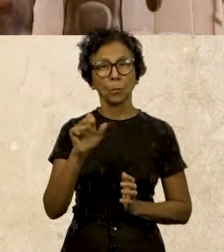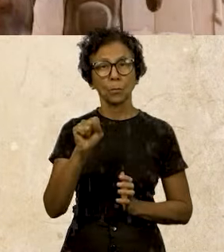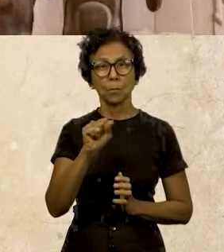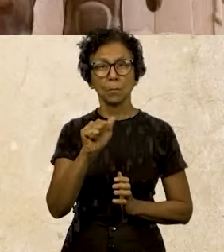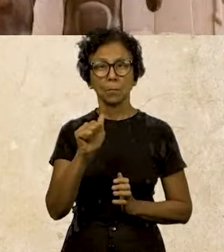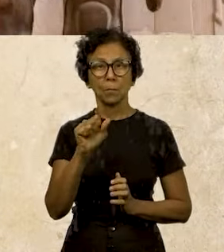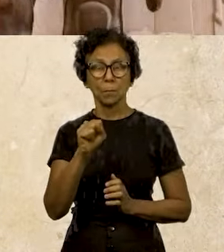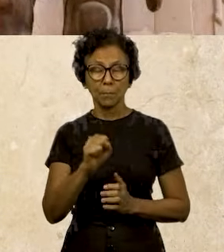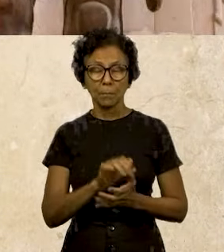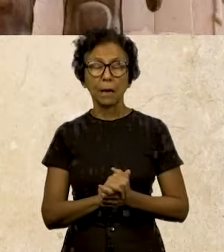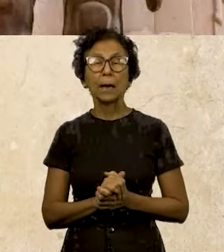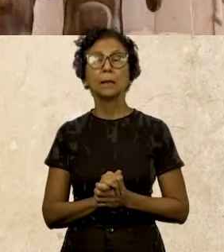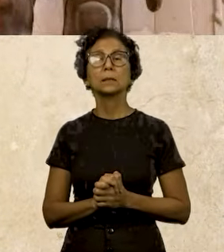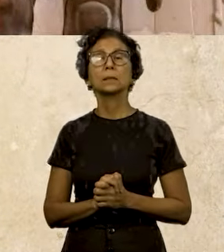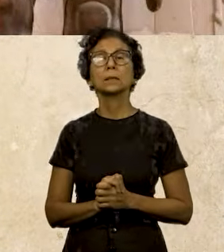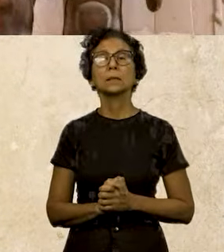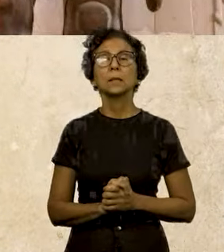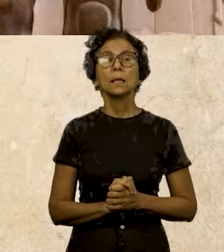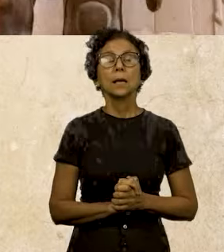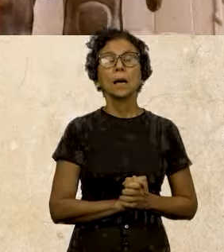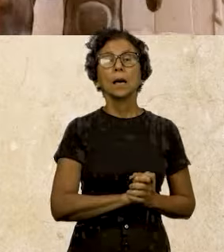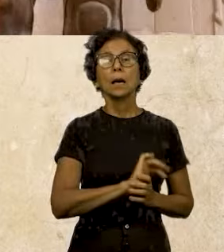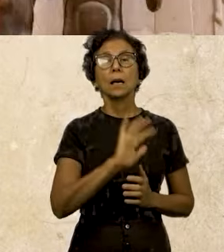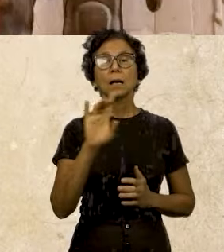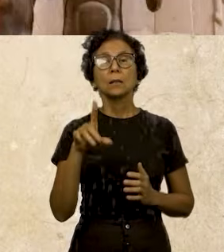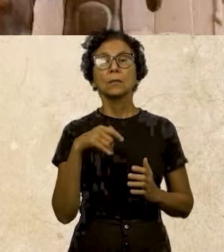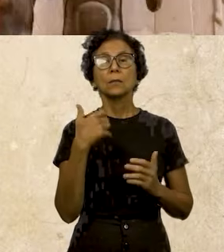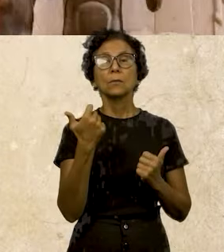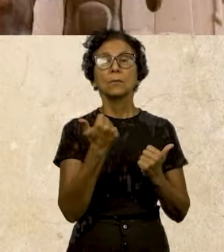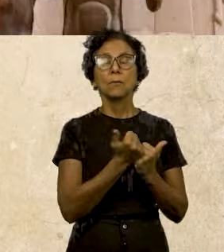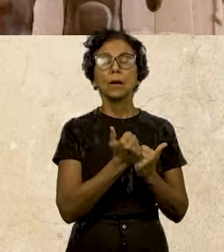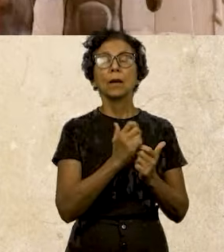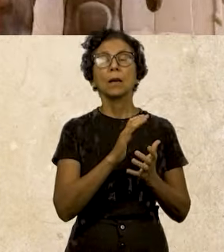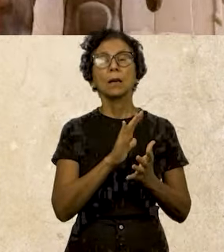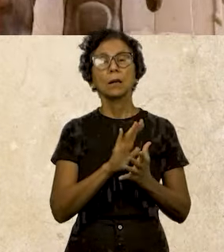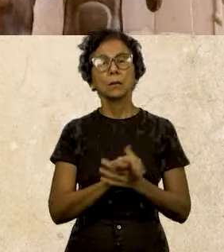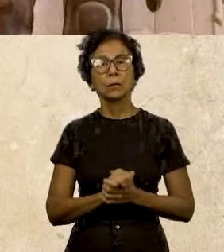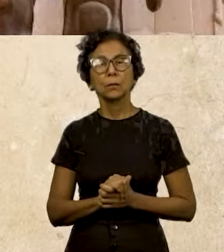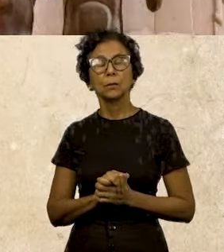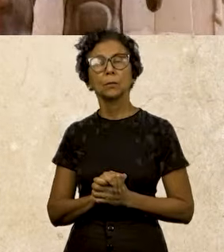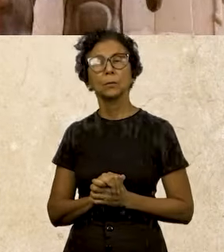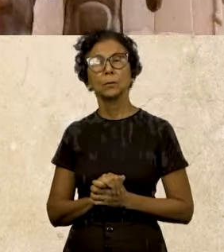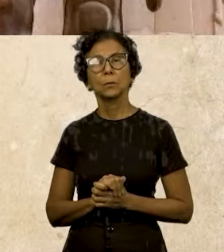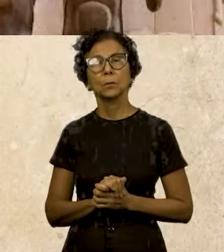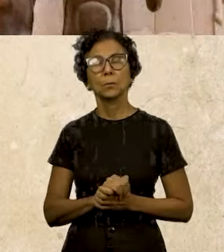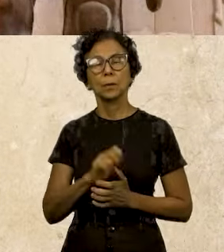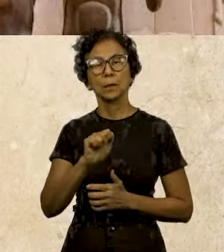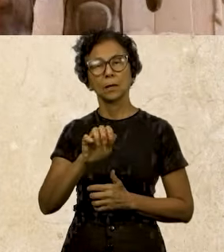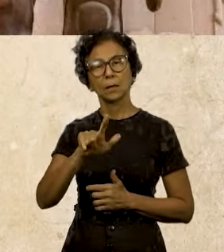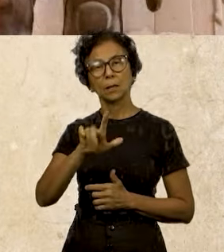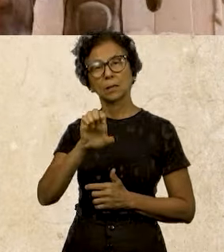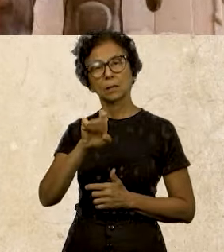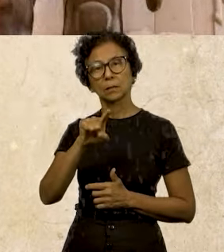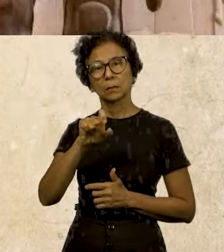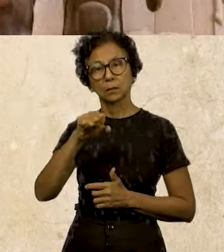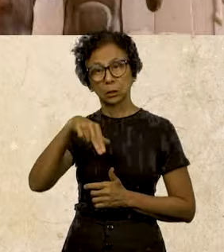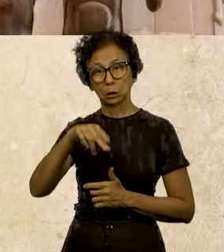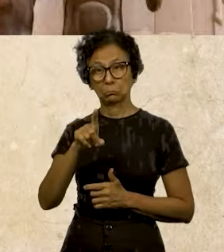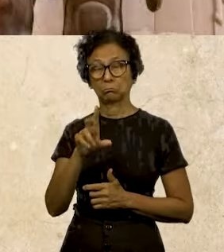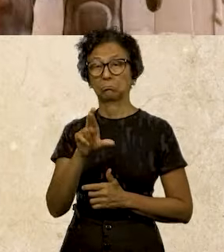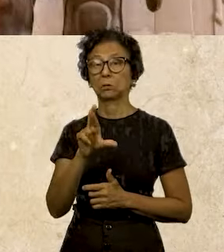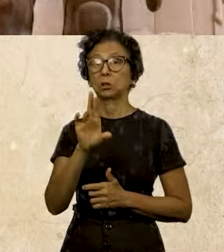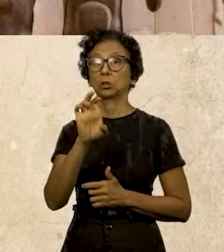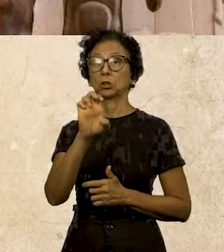em 331. Ele derrota os persas, Dario III, e ele então passa a governar essa parte